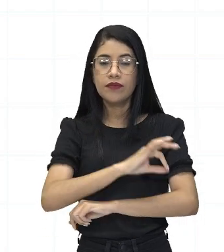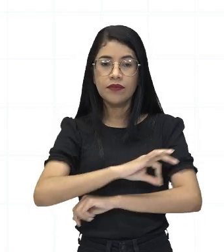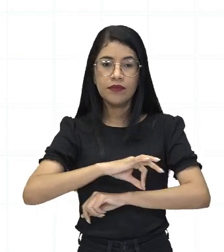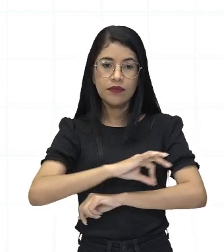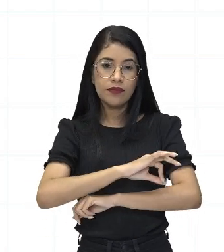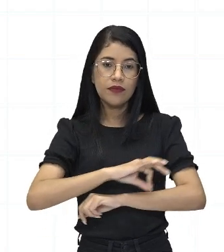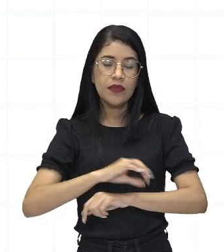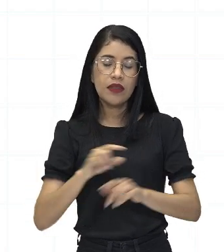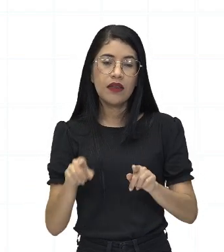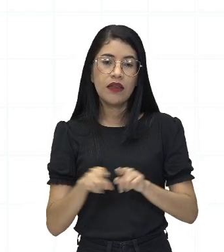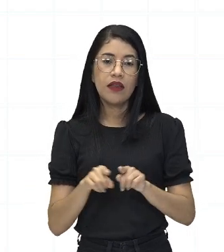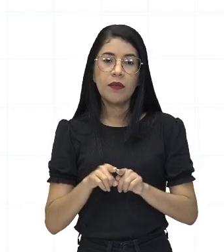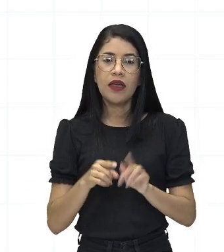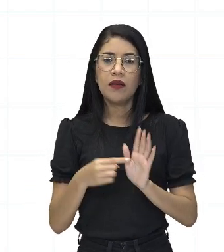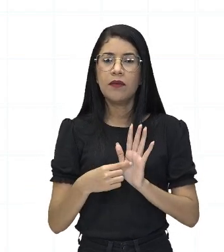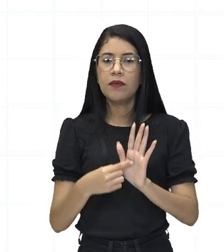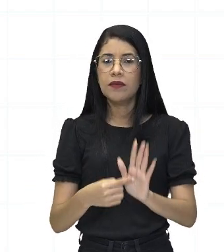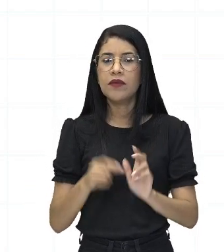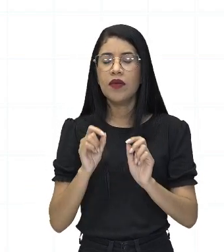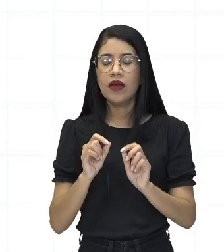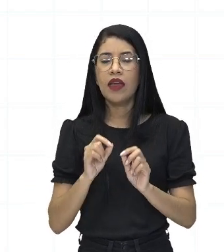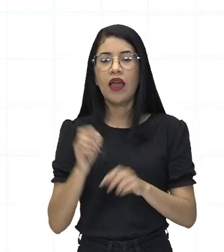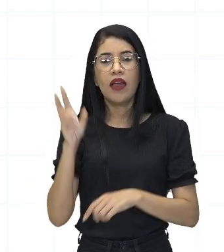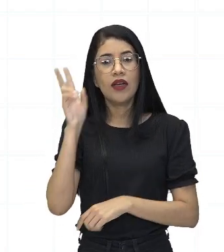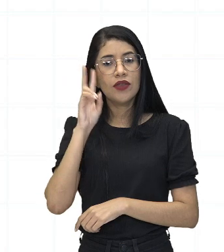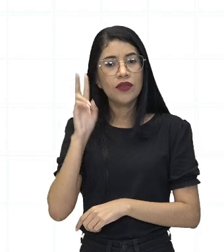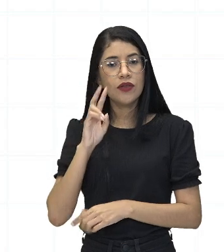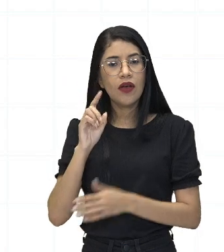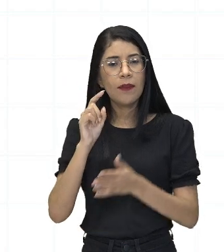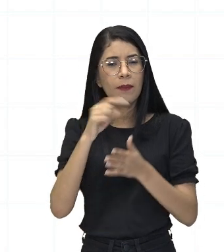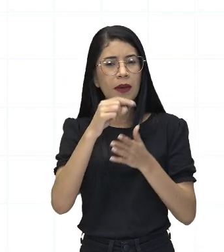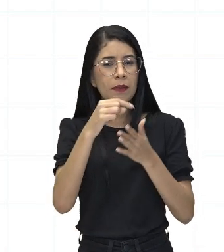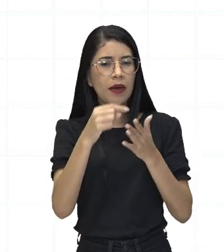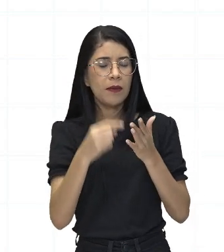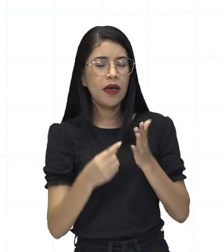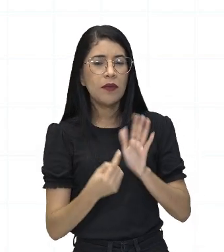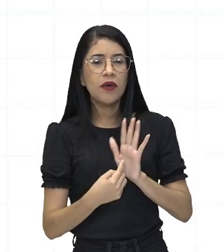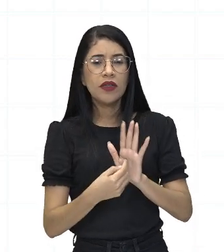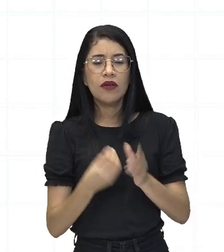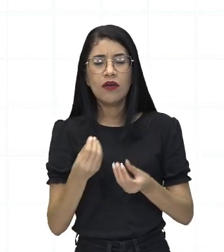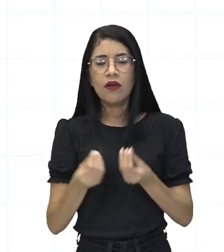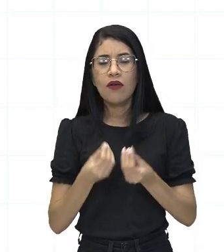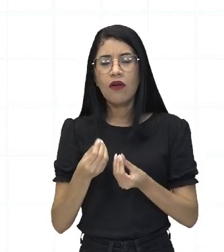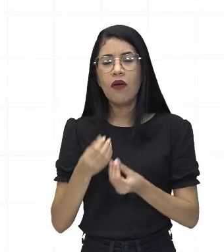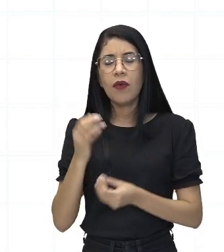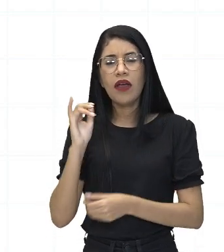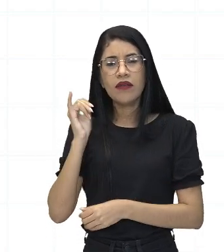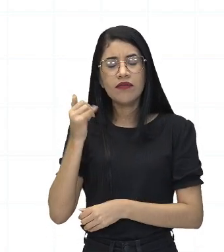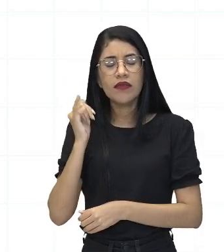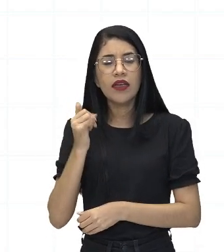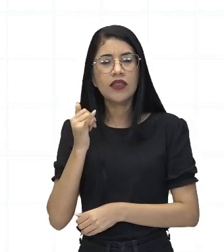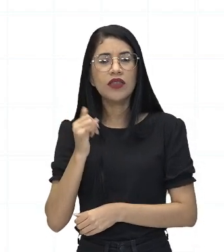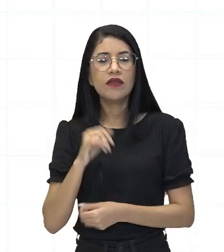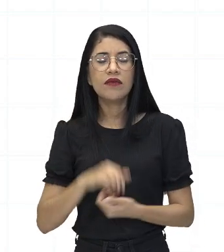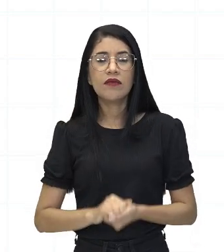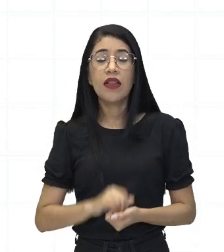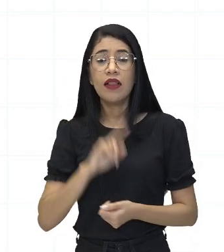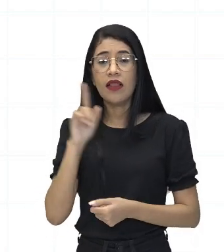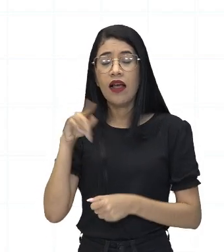que traz toda essa questão histórica, mostrando como acontecia. Na Grécia apenas eram o